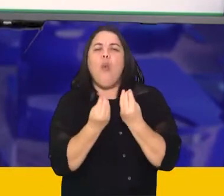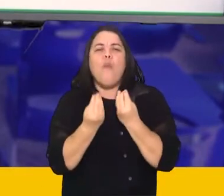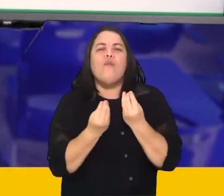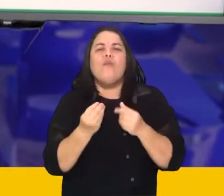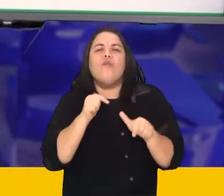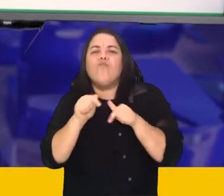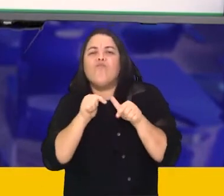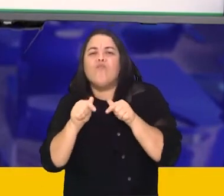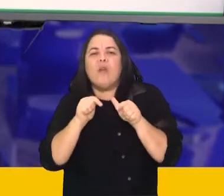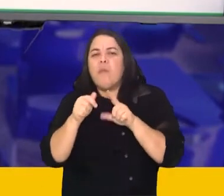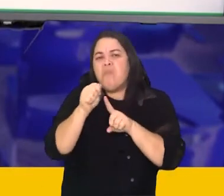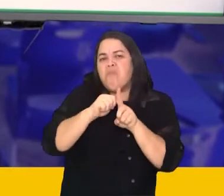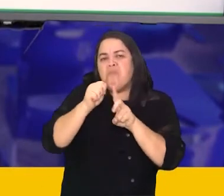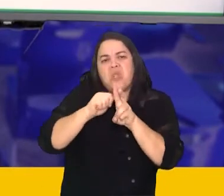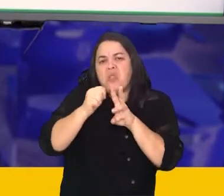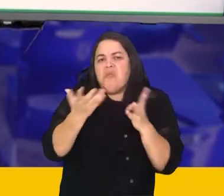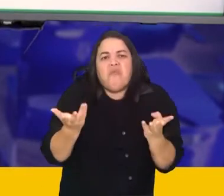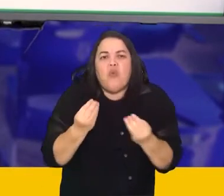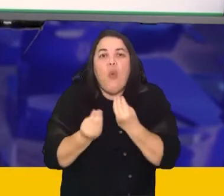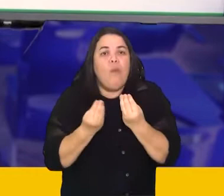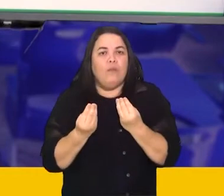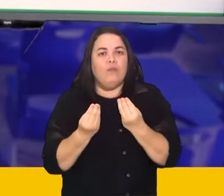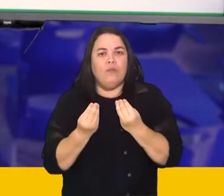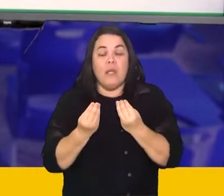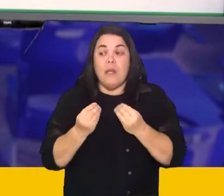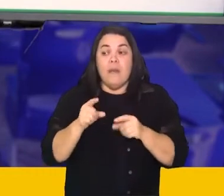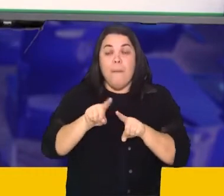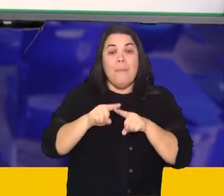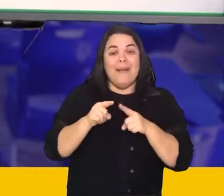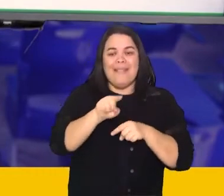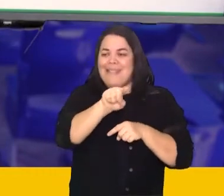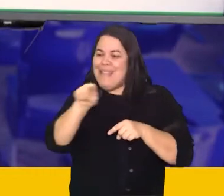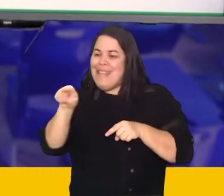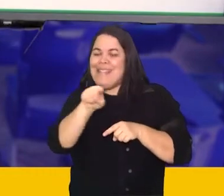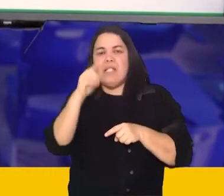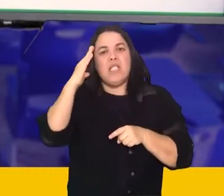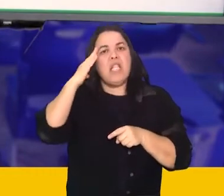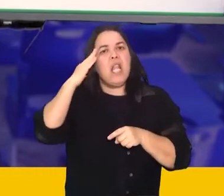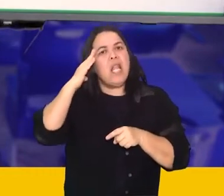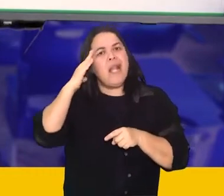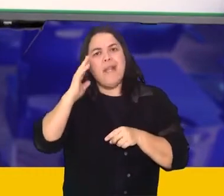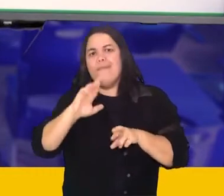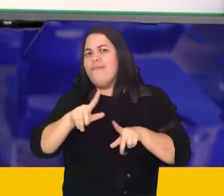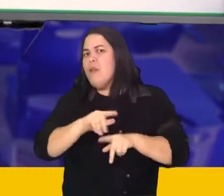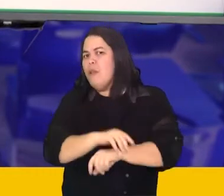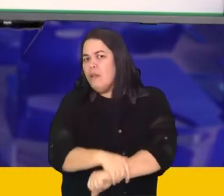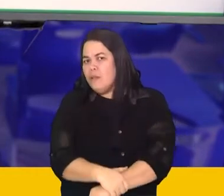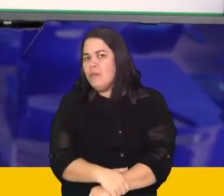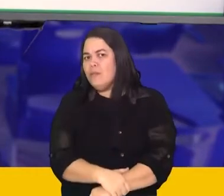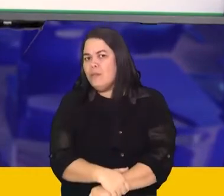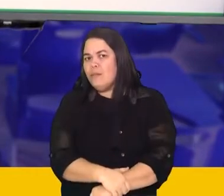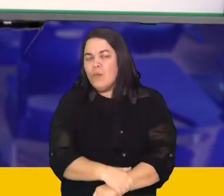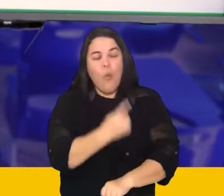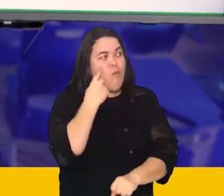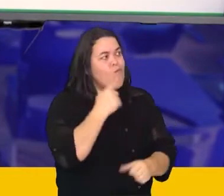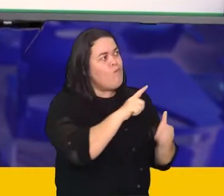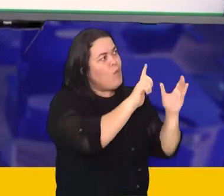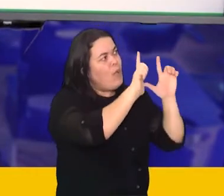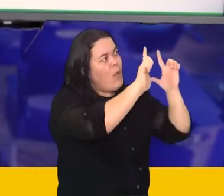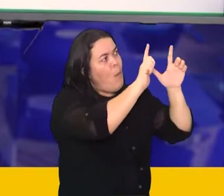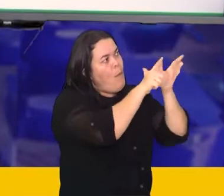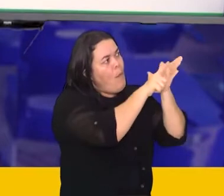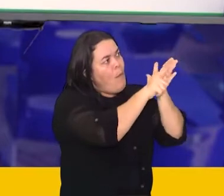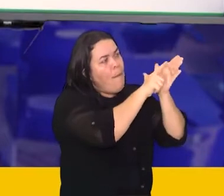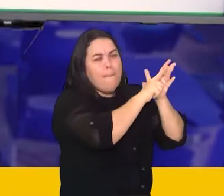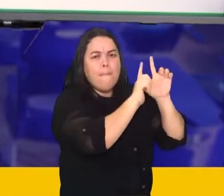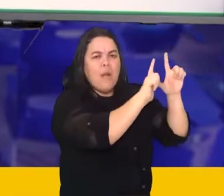da palavra balanço da mesma forma? Será que os dois funcionários entenderam, de acordo com o que estava no cartaz, o significado